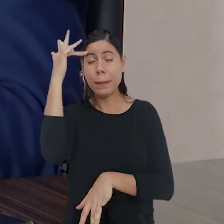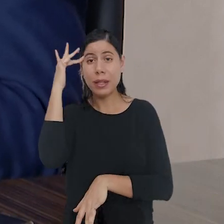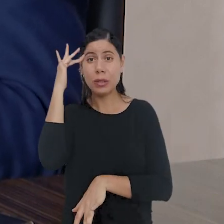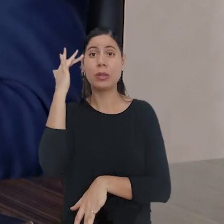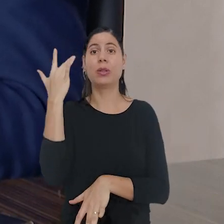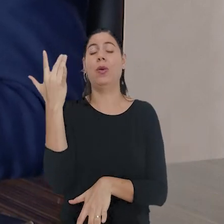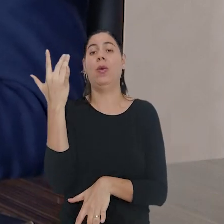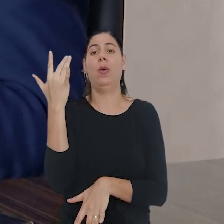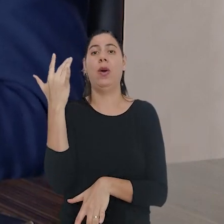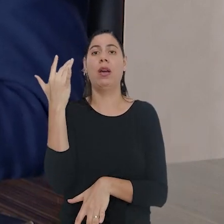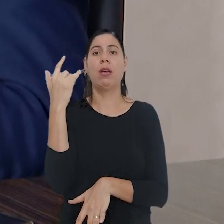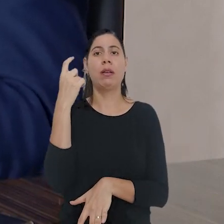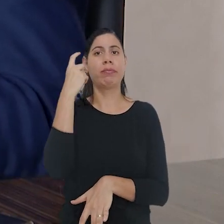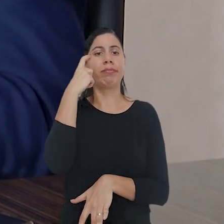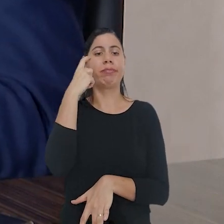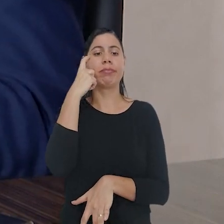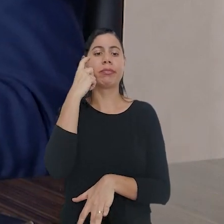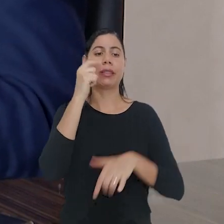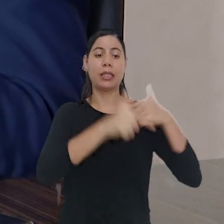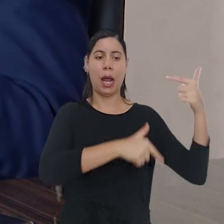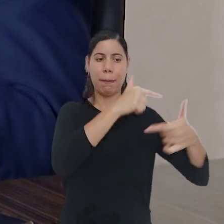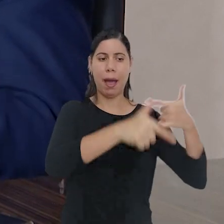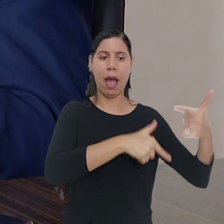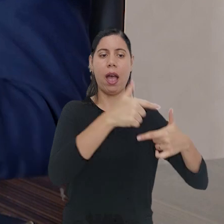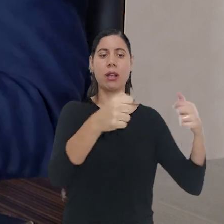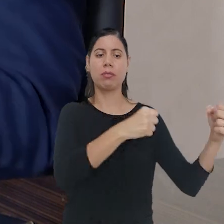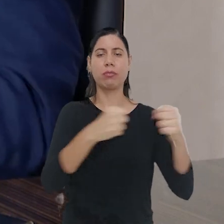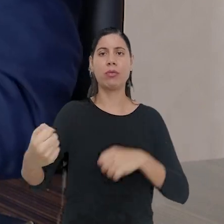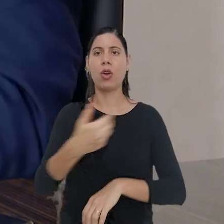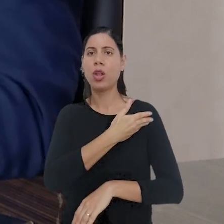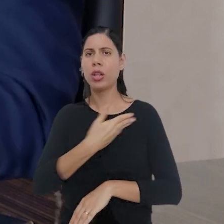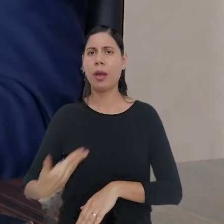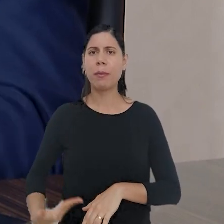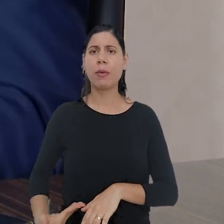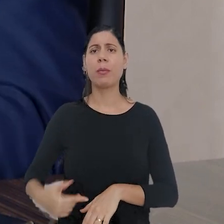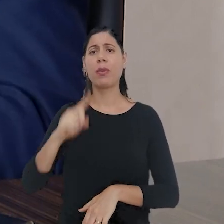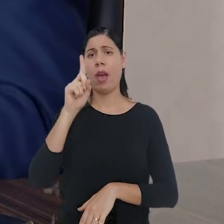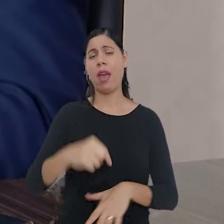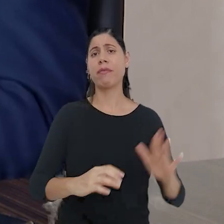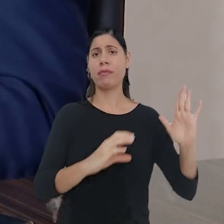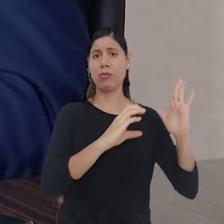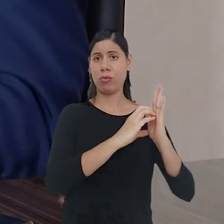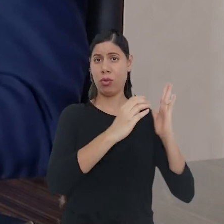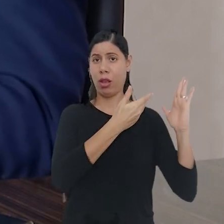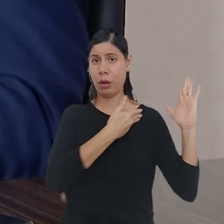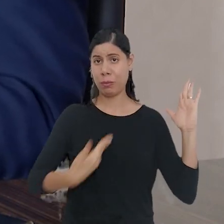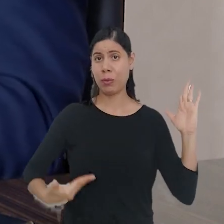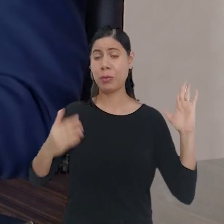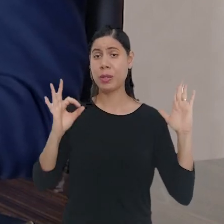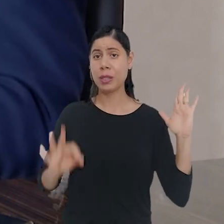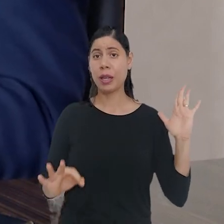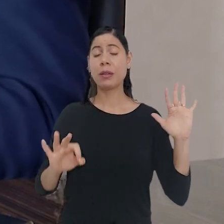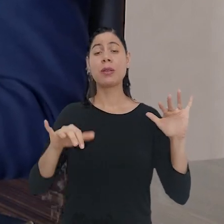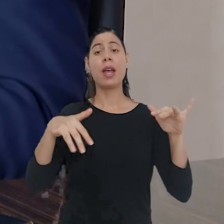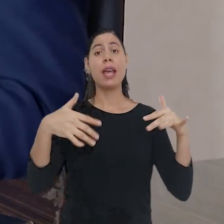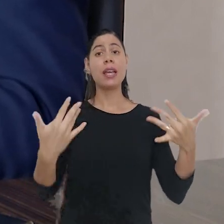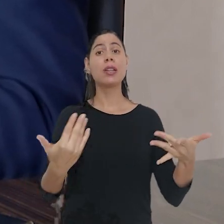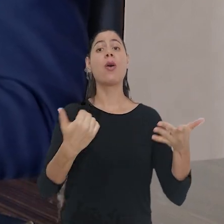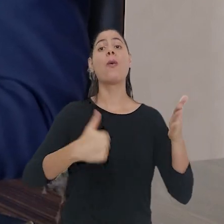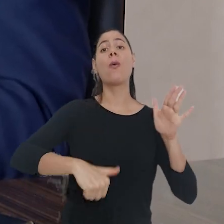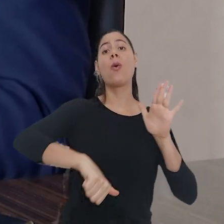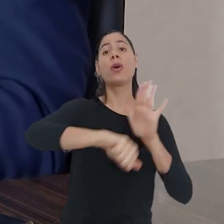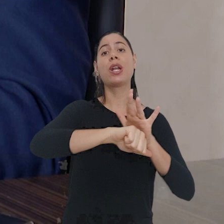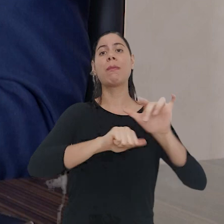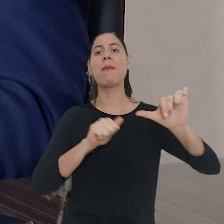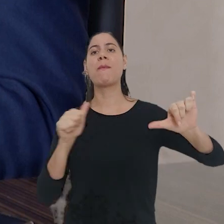alguma forma labore para o poder público de forma direta ou indireta é um funcionário público. E aí, nesse momento, o crime